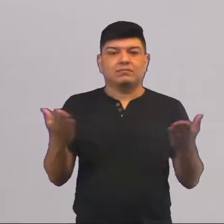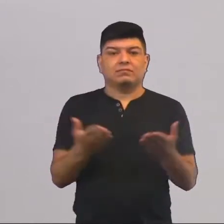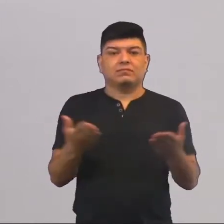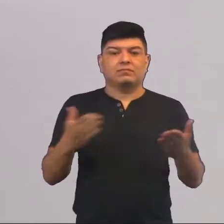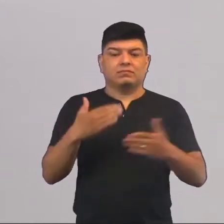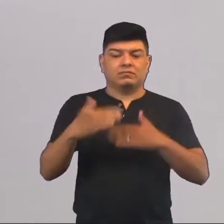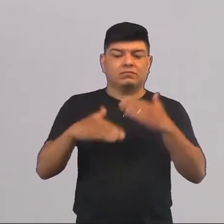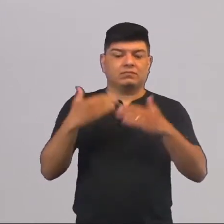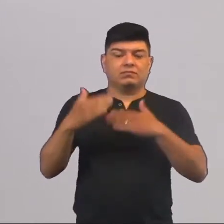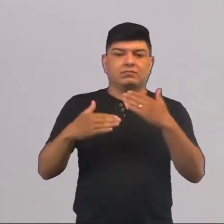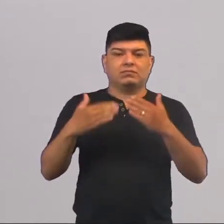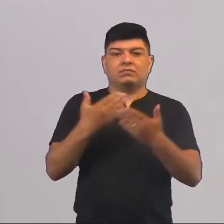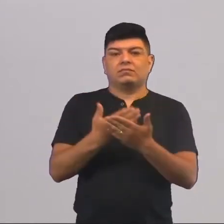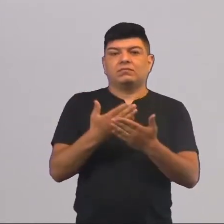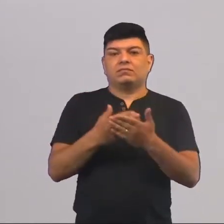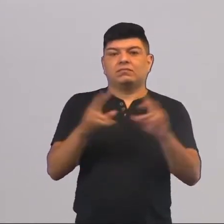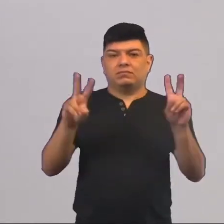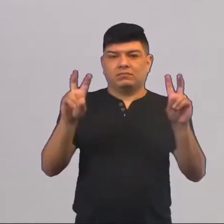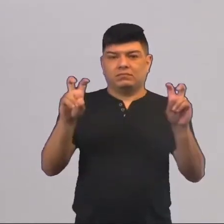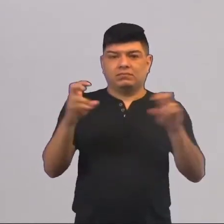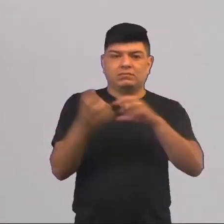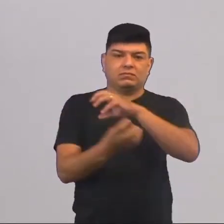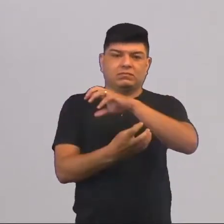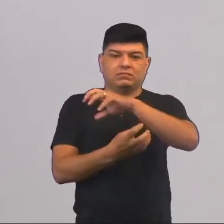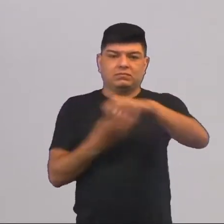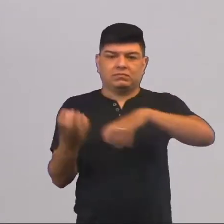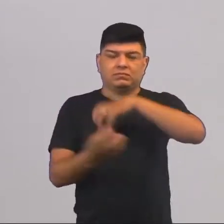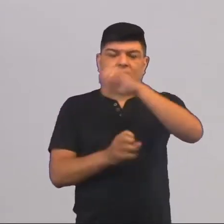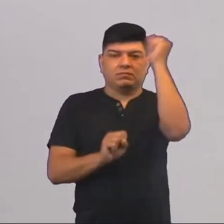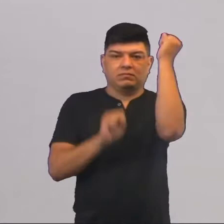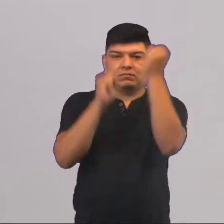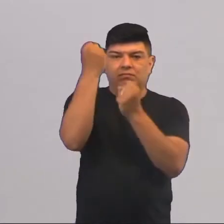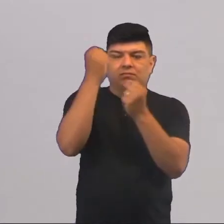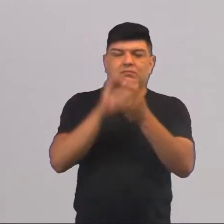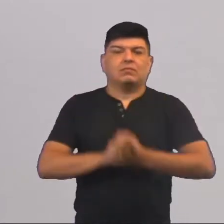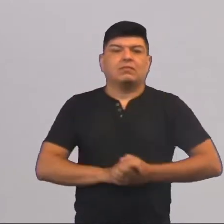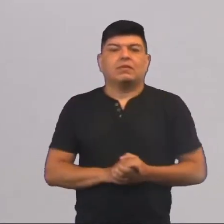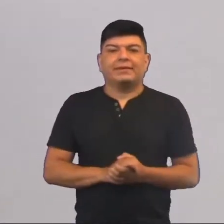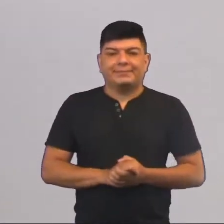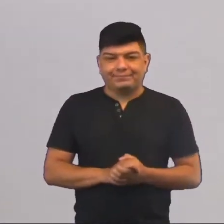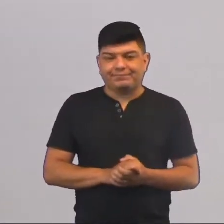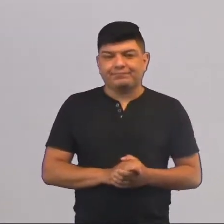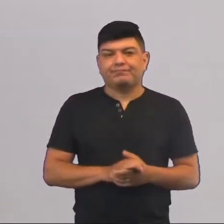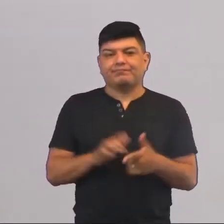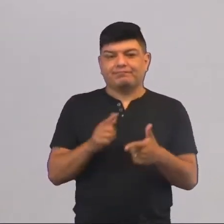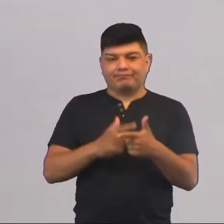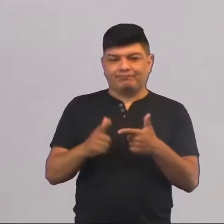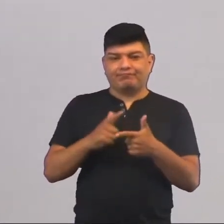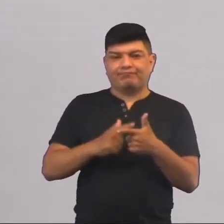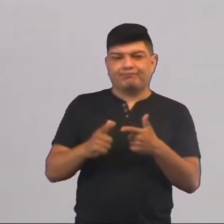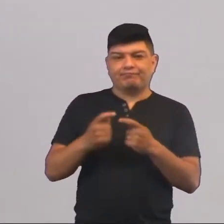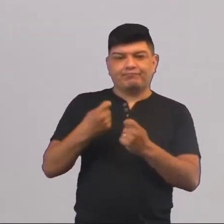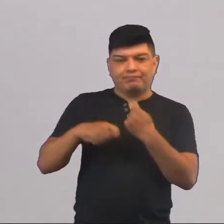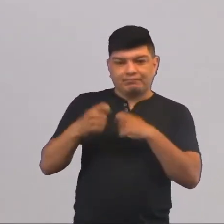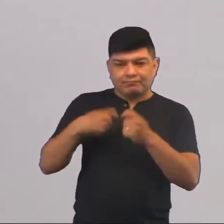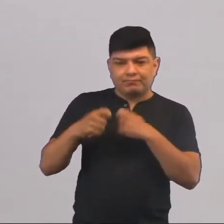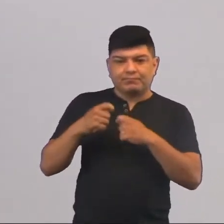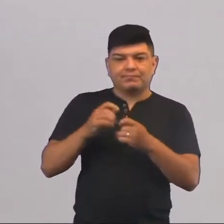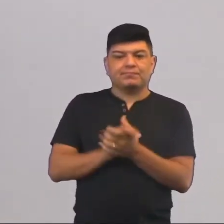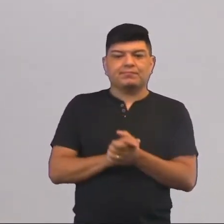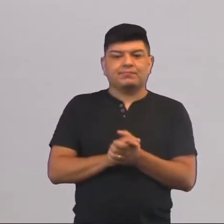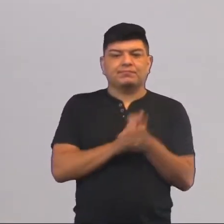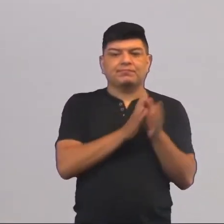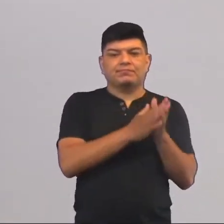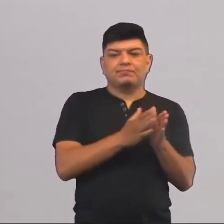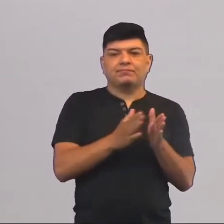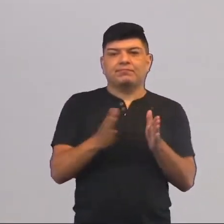do processo da Revolução Industrial. Os impactos econômicos durante